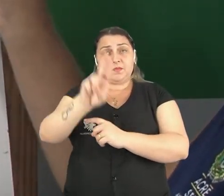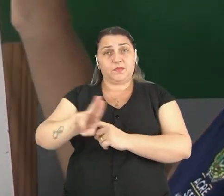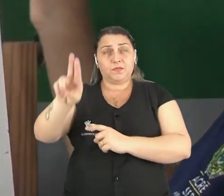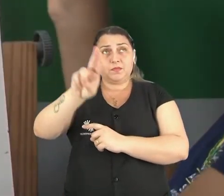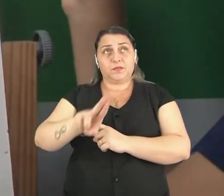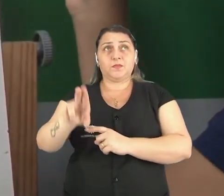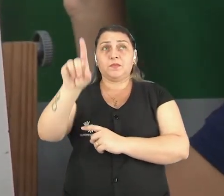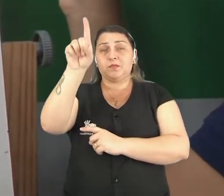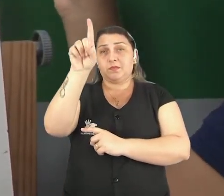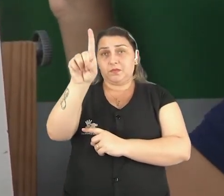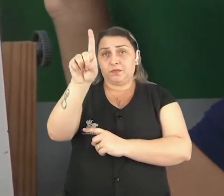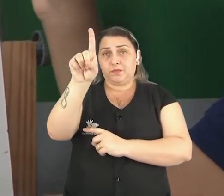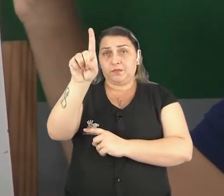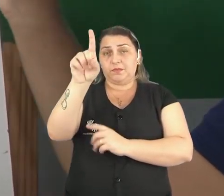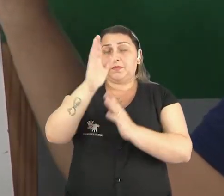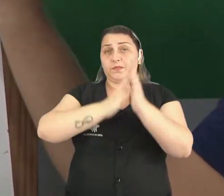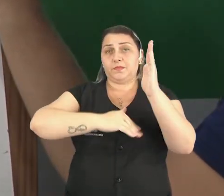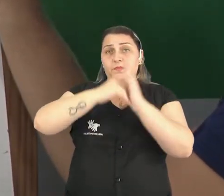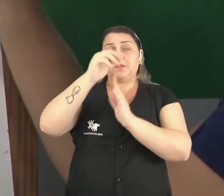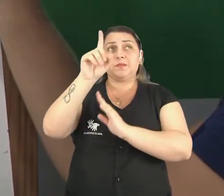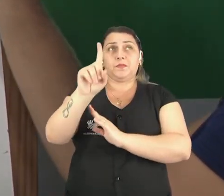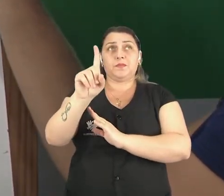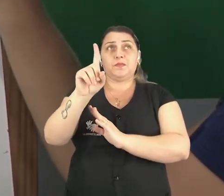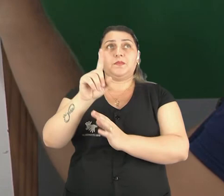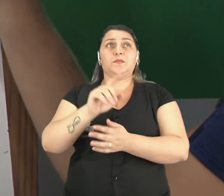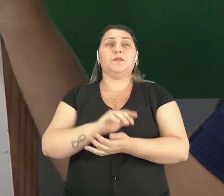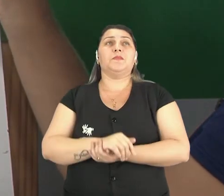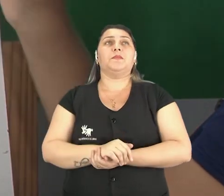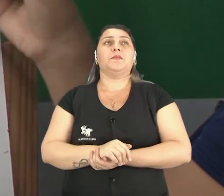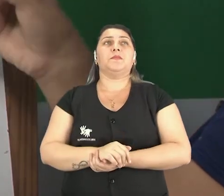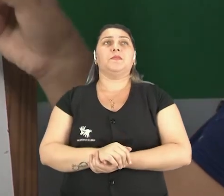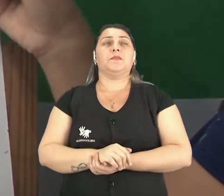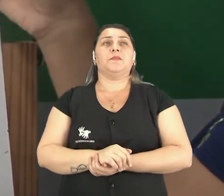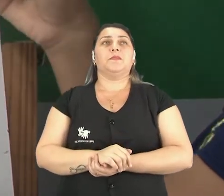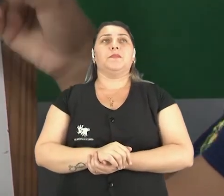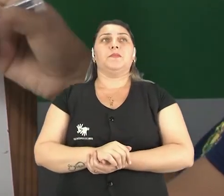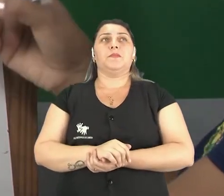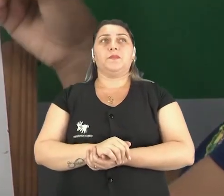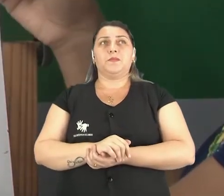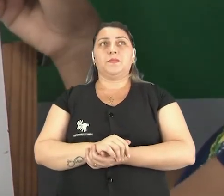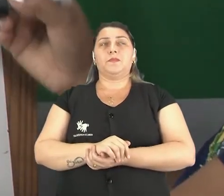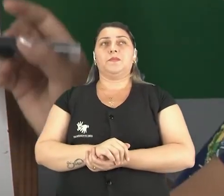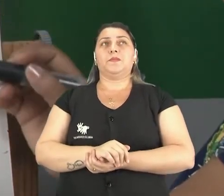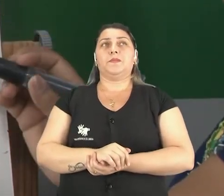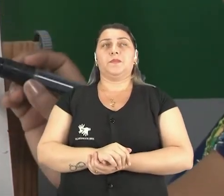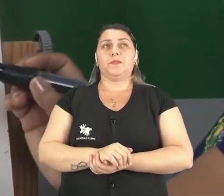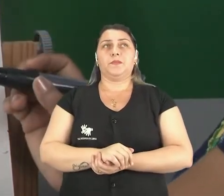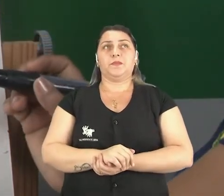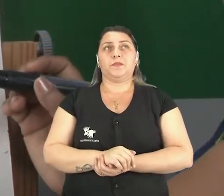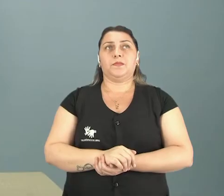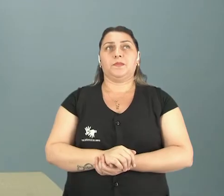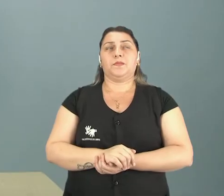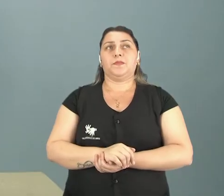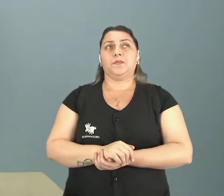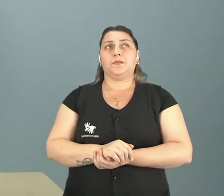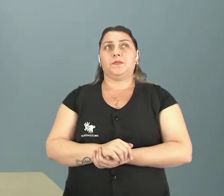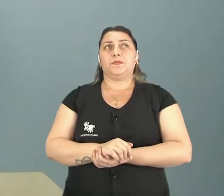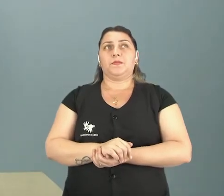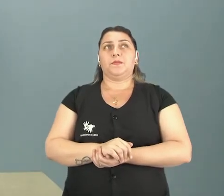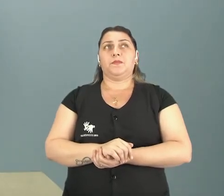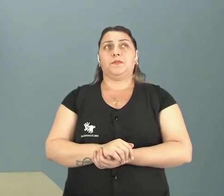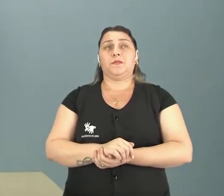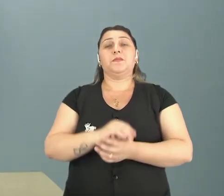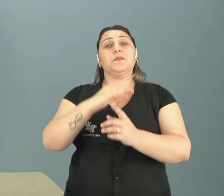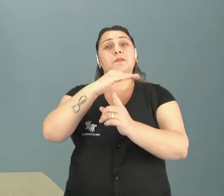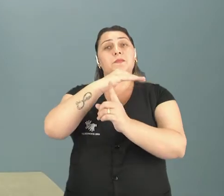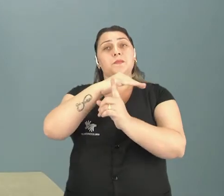quantas? Pintou uma. Então, foi utilizado metade. 1/2, né? Posso falar